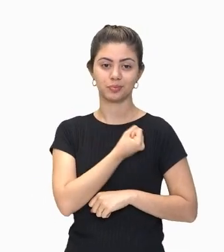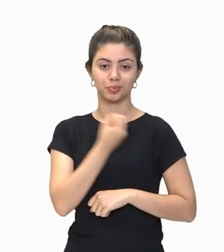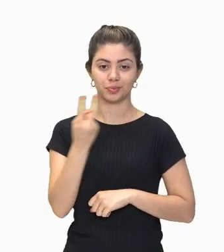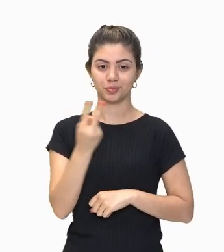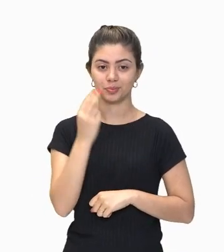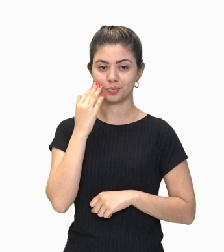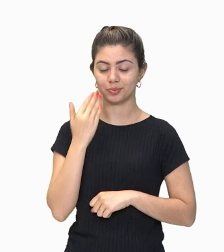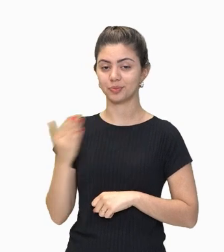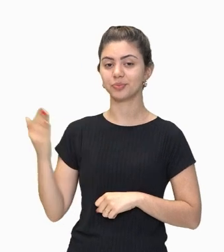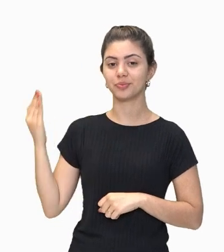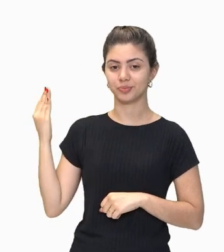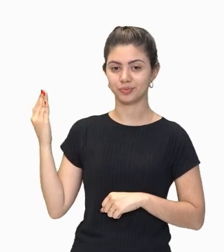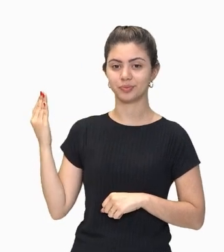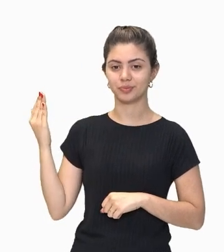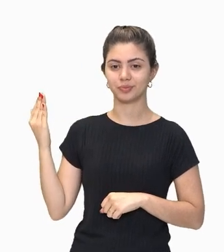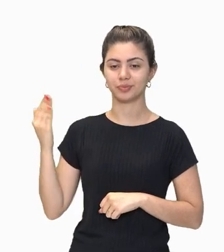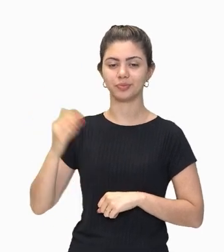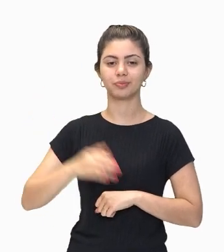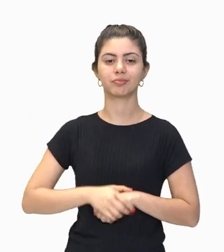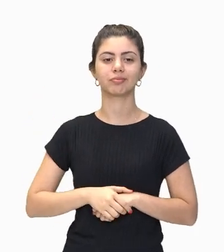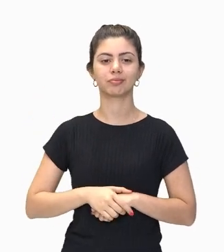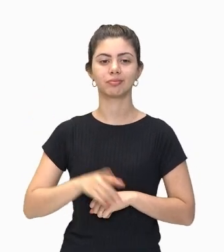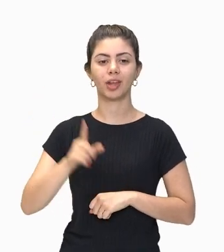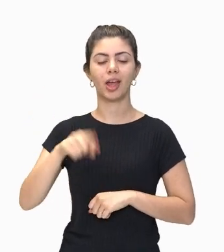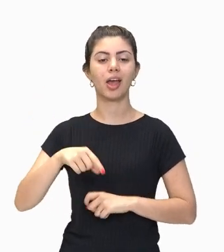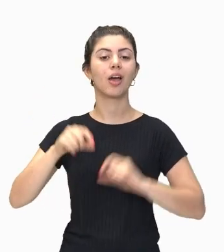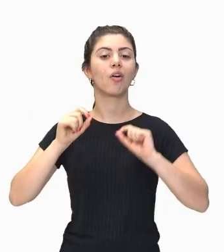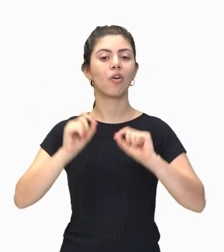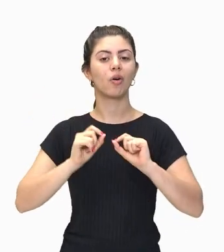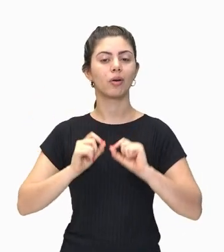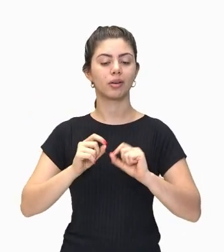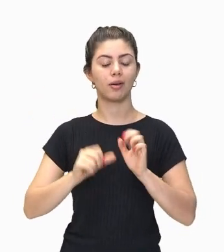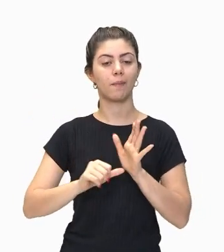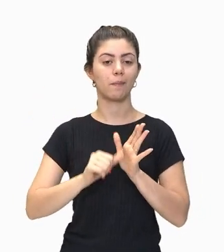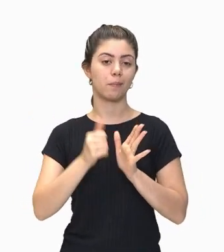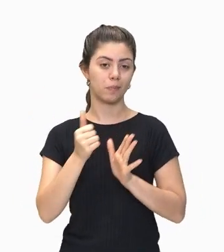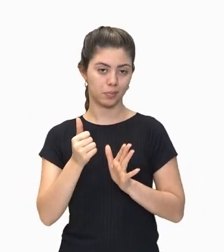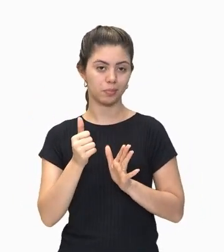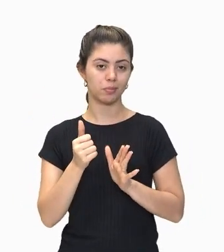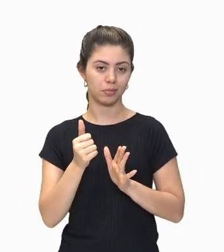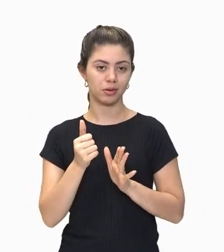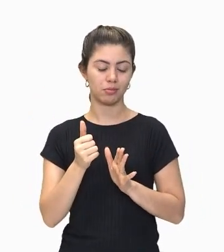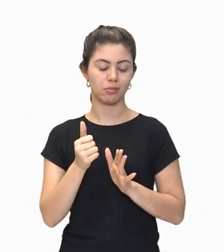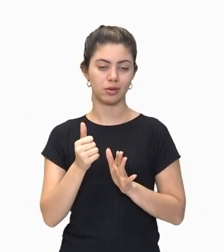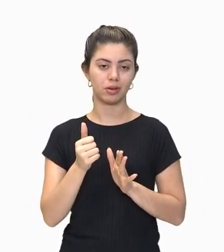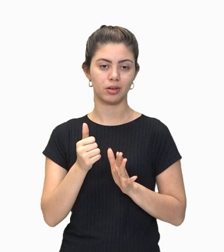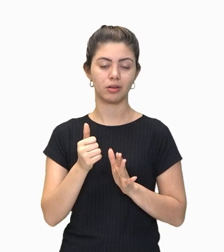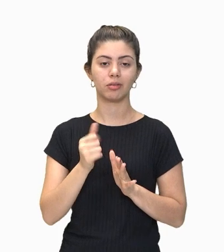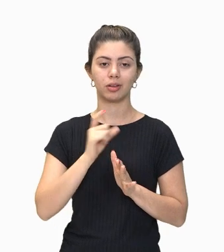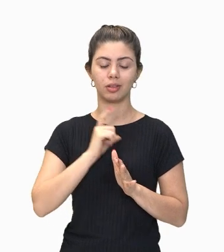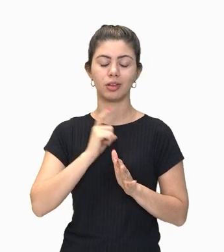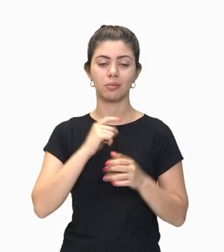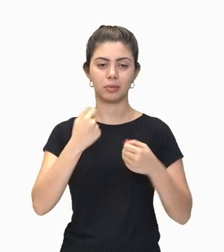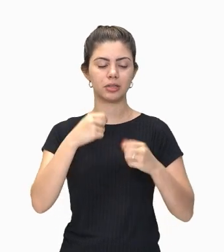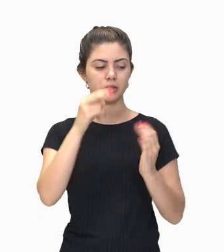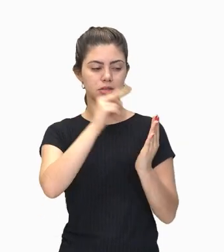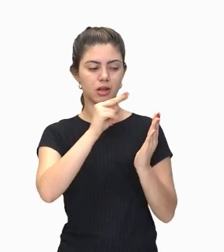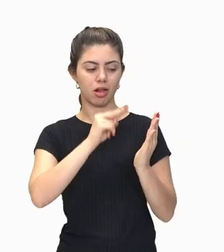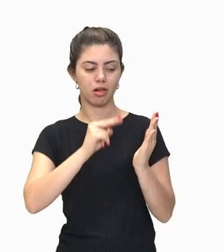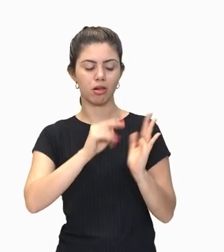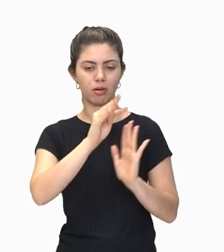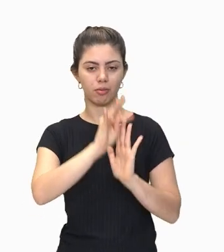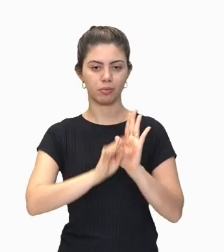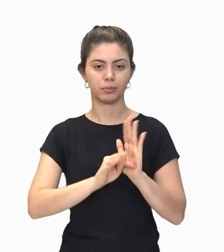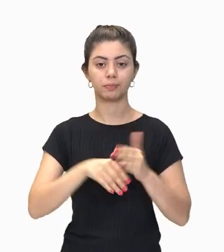Exemplo 2, né? Que vai ser, no caso aqui, o nosso primeiro problema, tá? Para